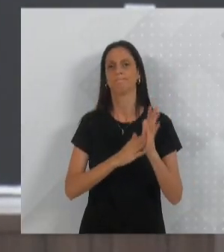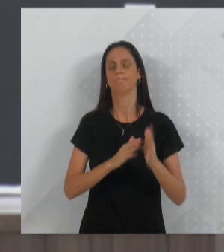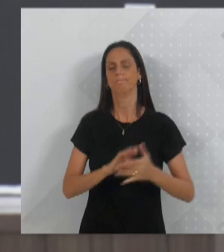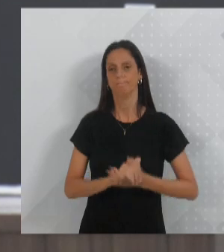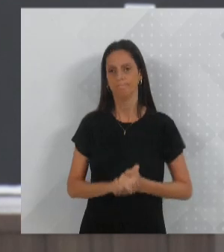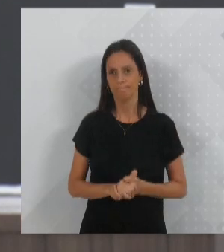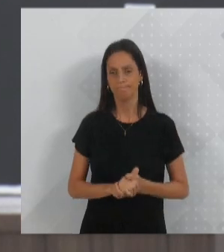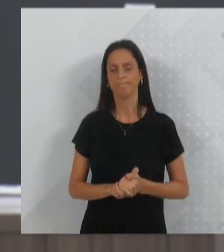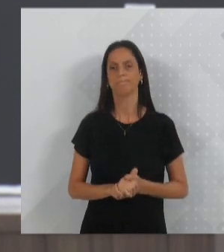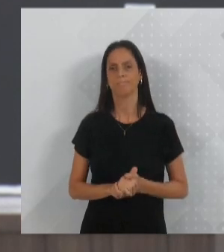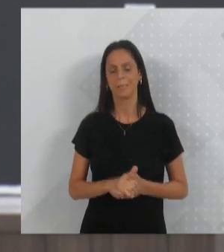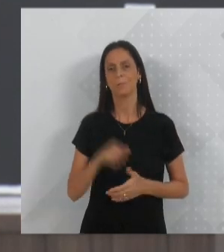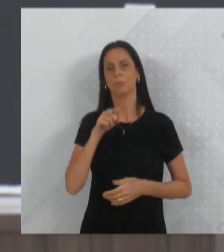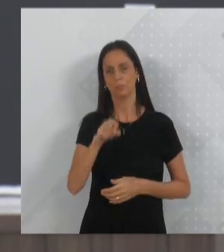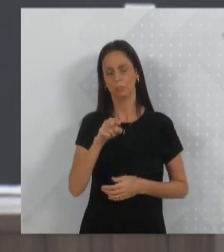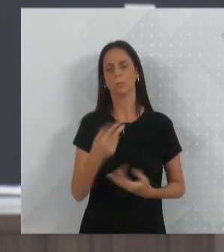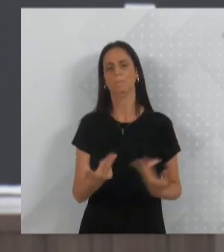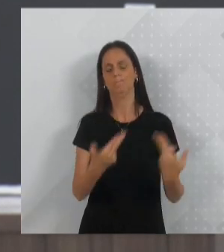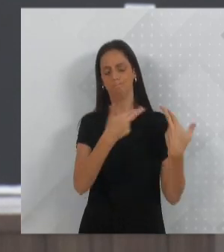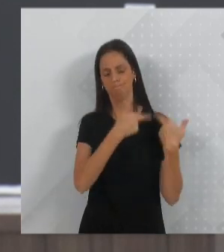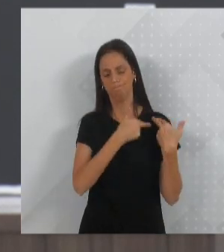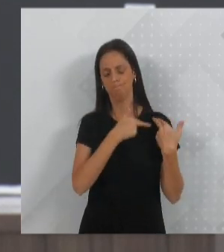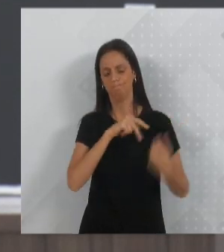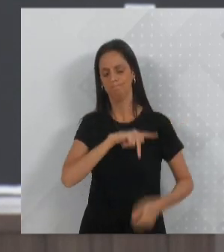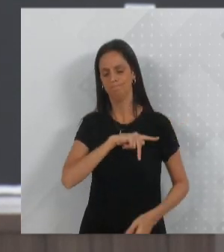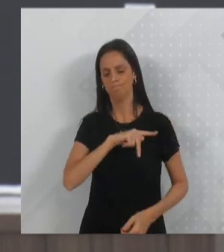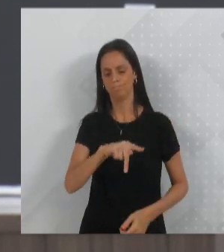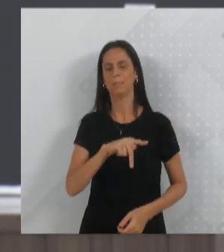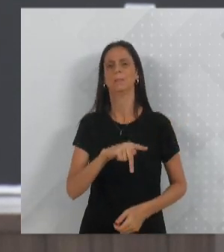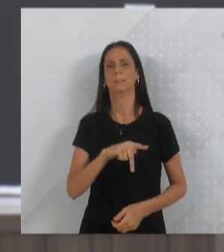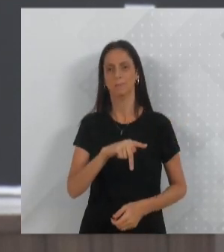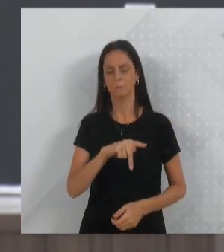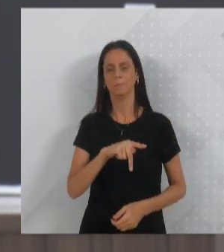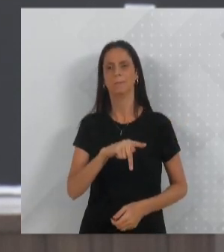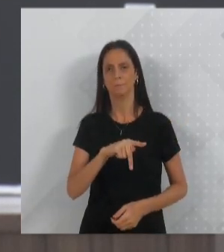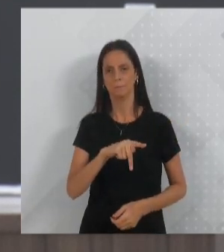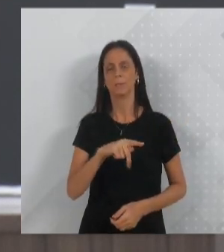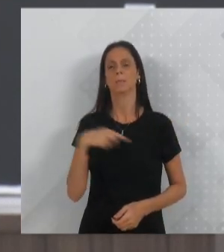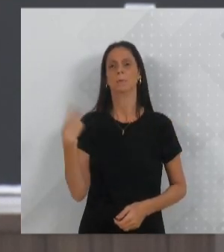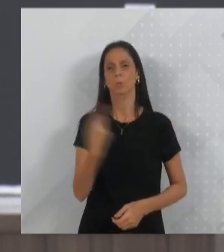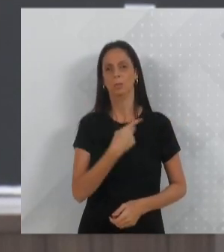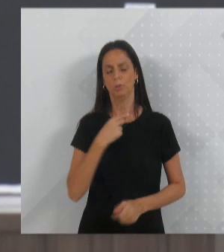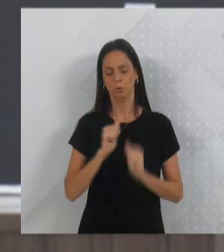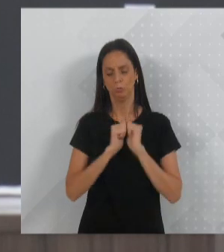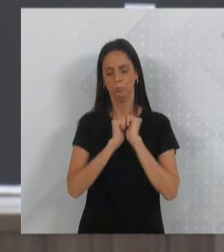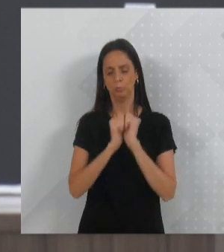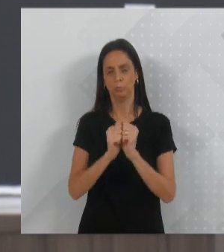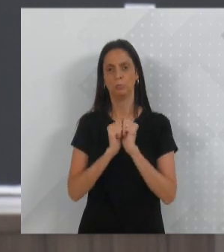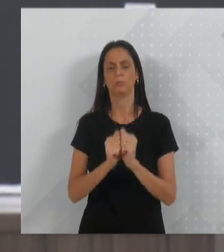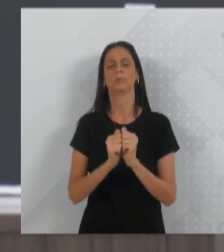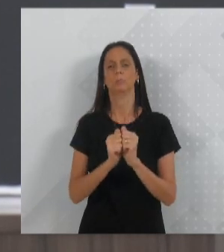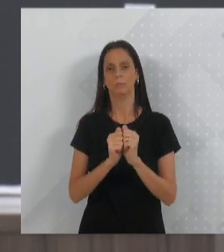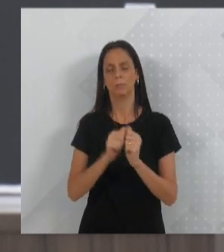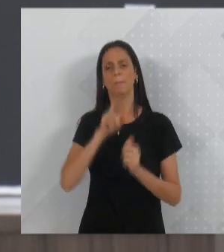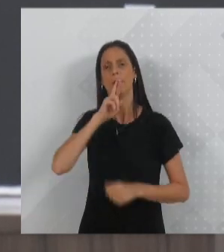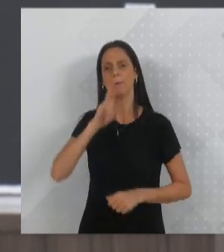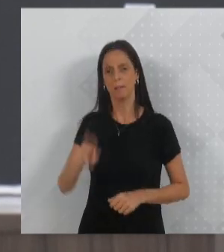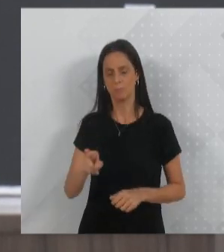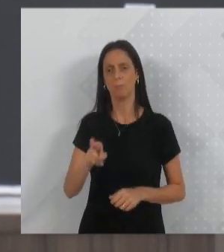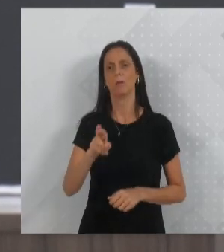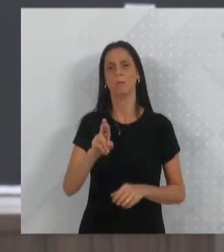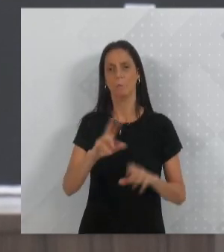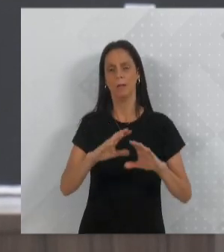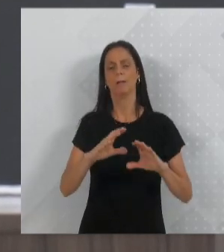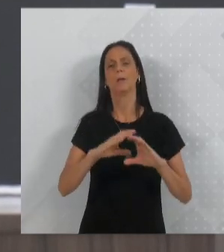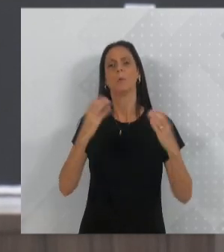conseguir liderar a casa até na função de Presidente para que a gente possa conjuntamente dar uma resposta perante a sociedade como muito bem colocaste temos